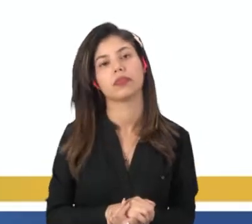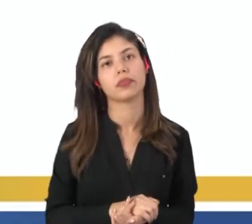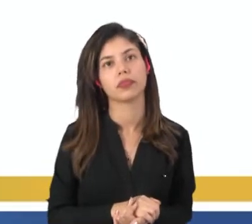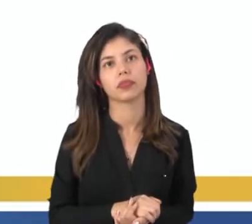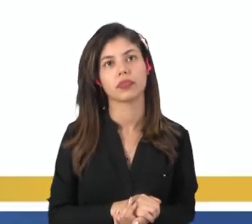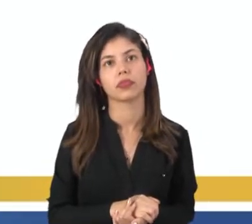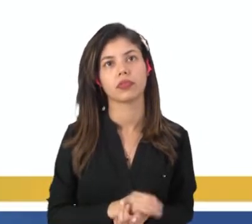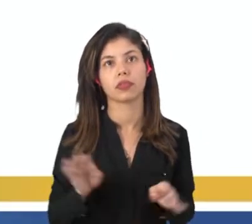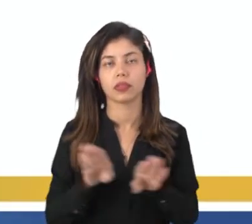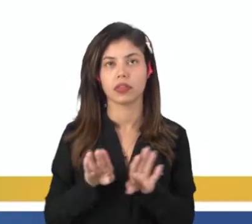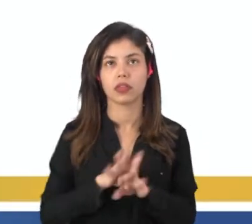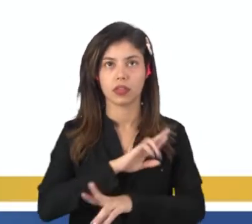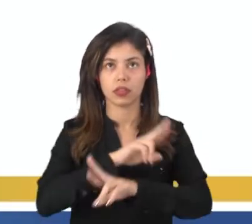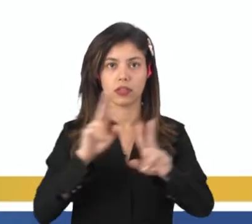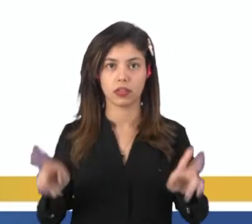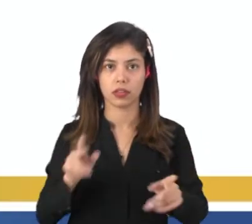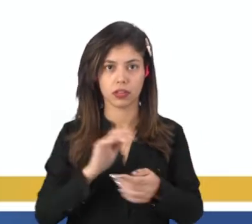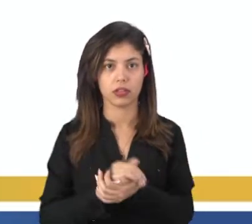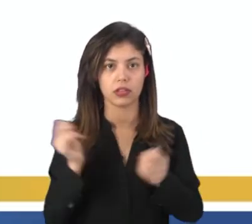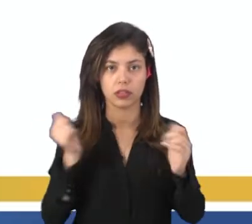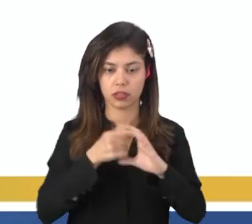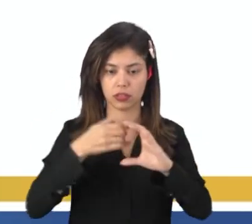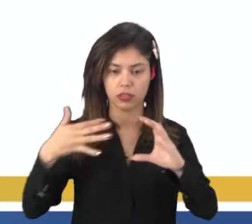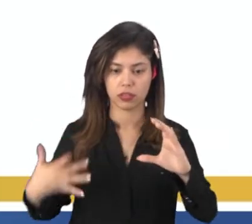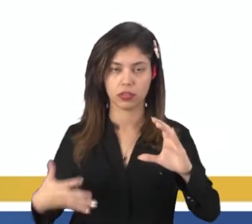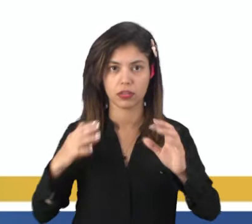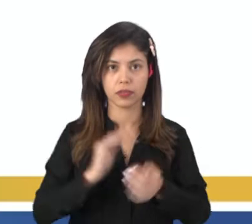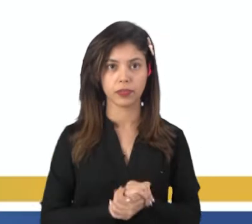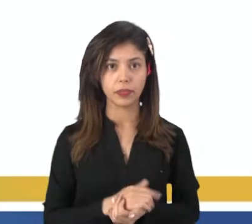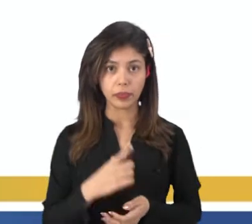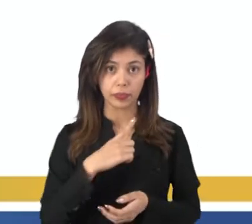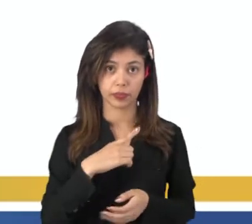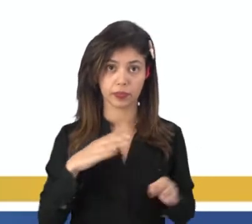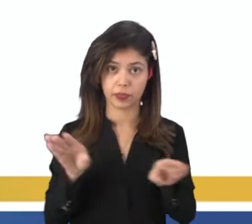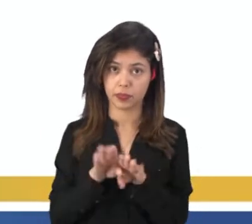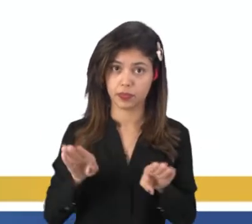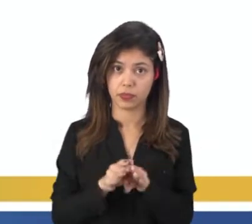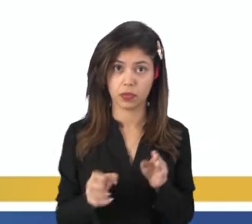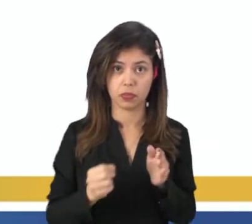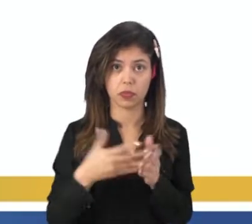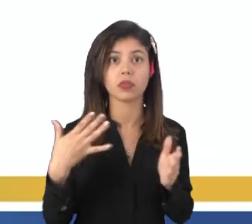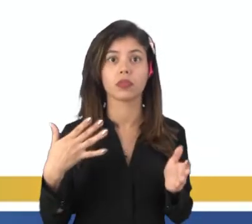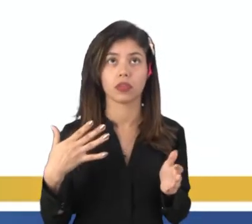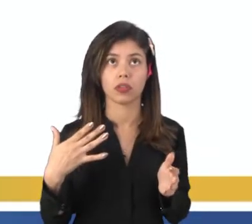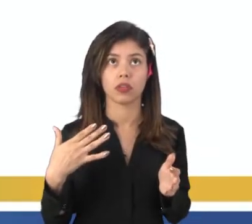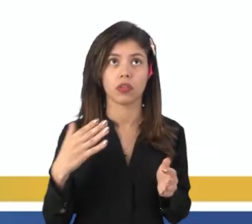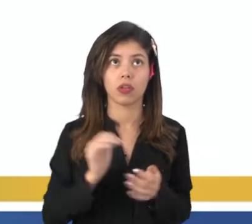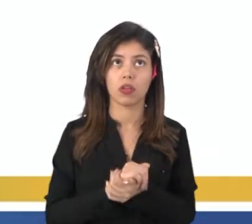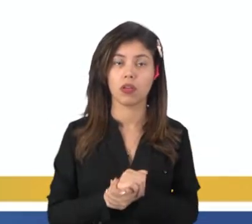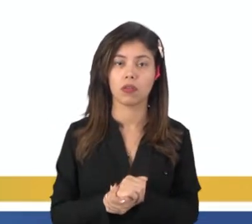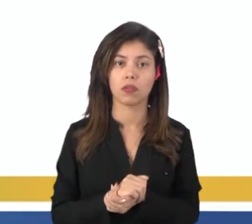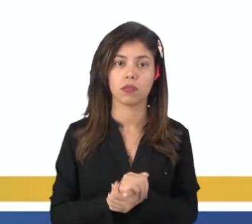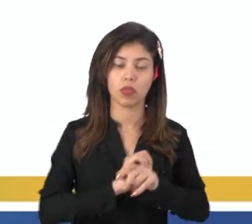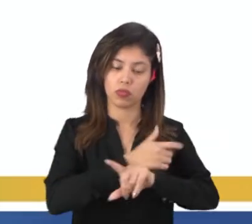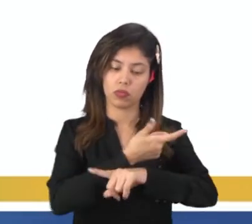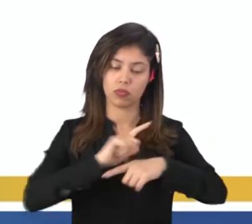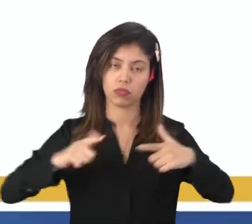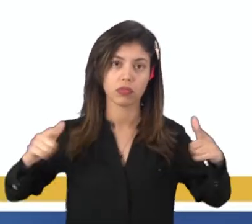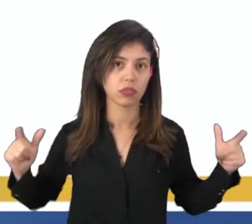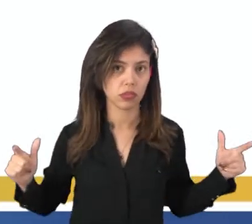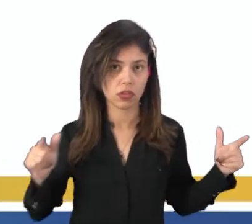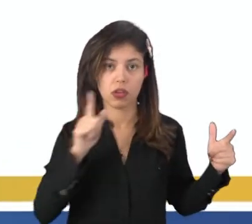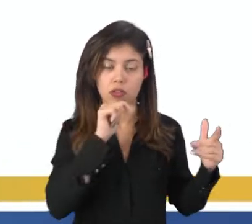minerais e de diversidade de espécies, tá? Ela contém também ali uma bacia hidrográfica muito grande,